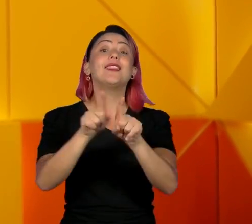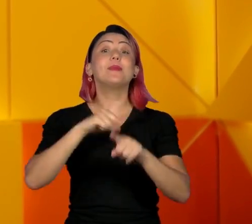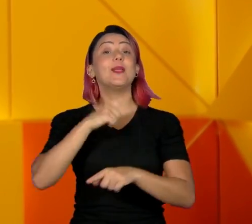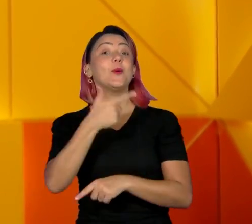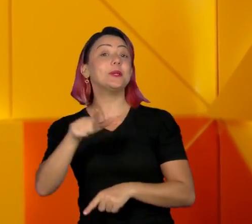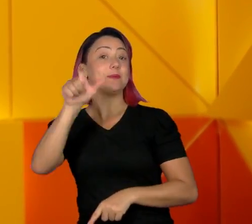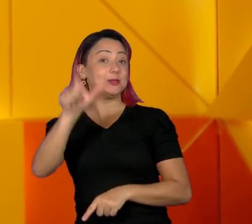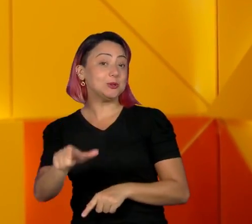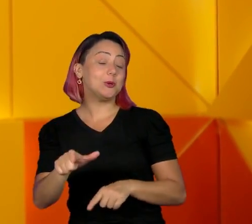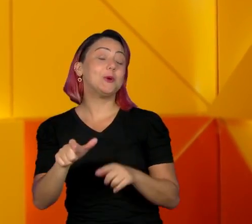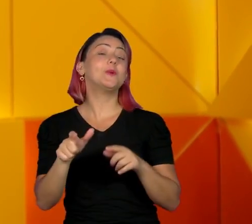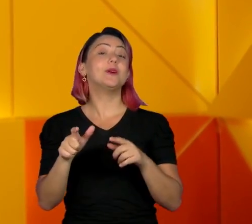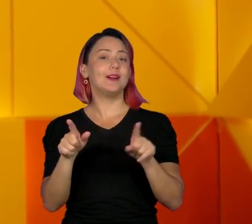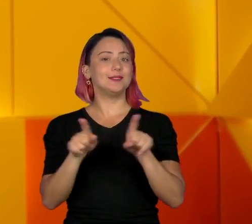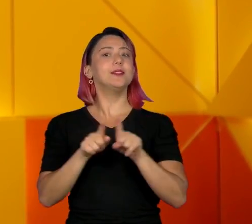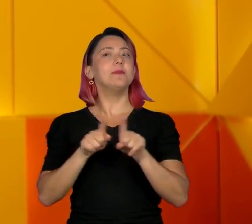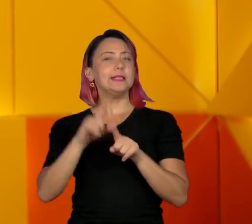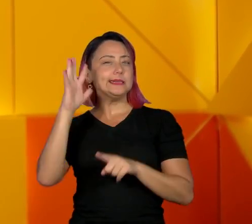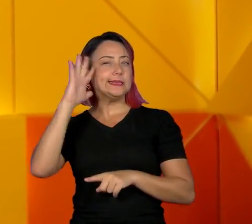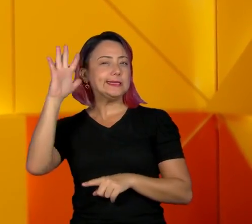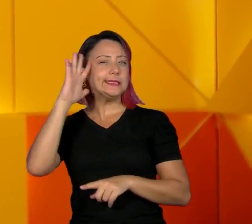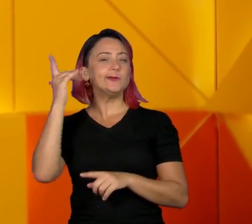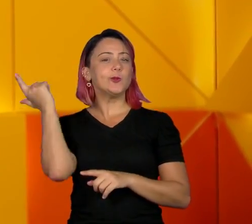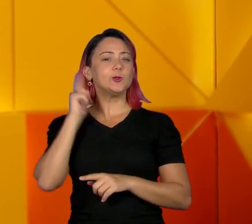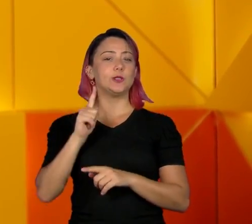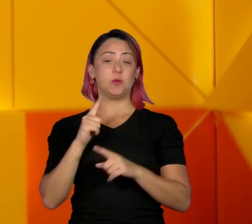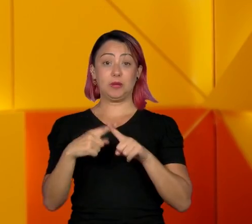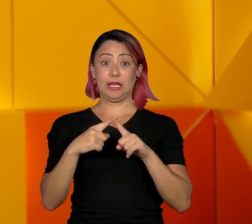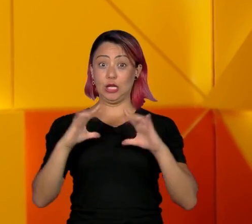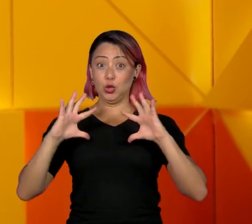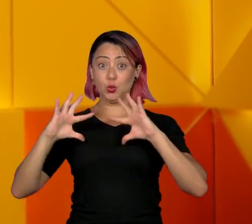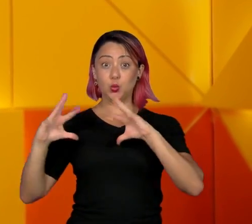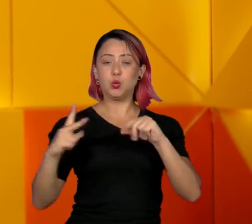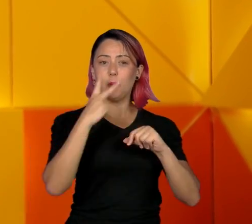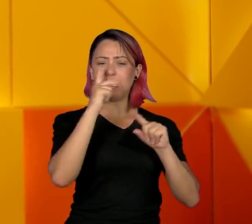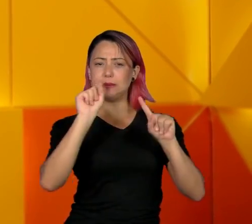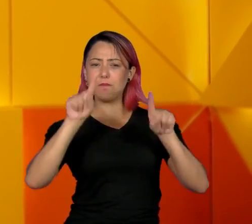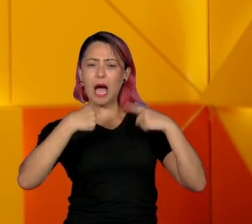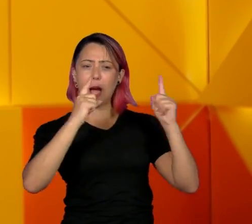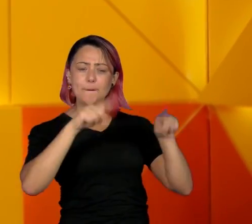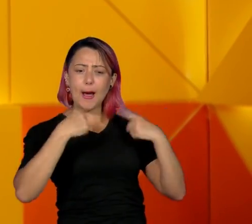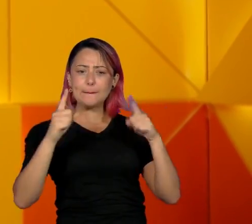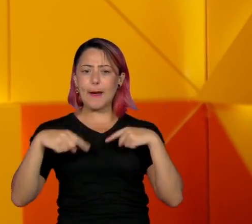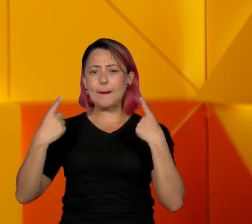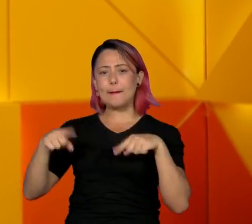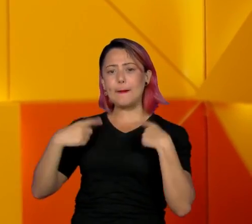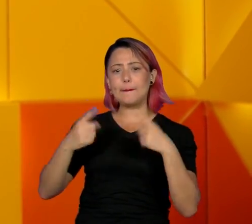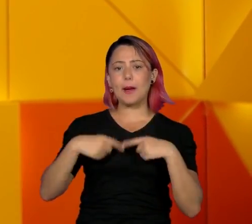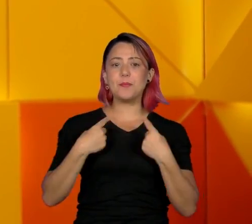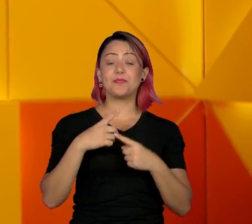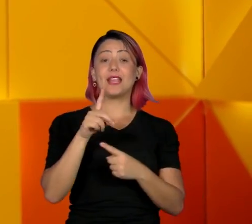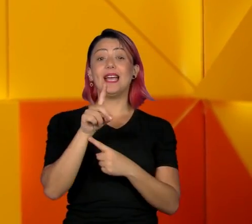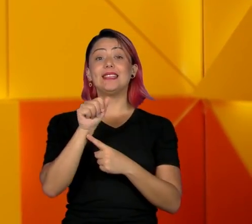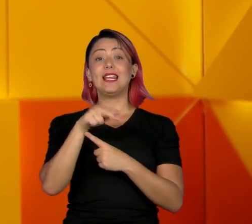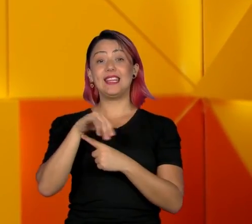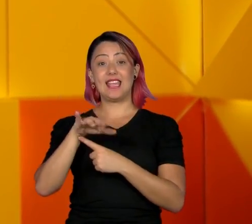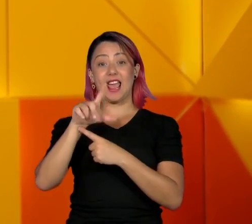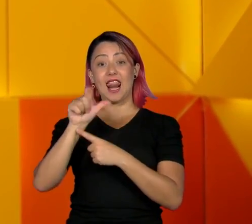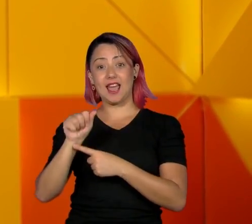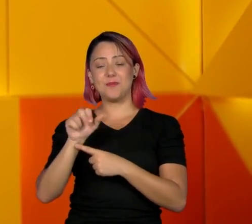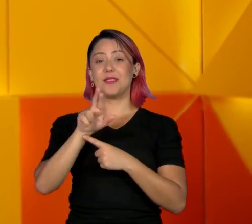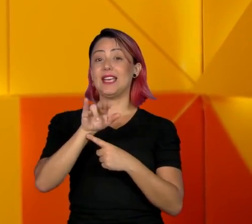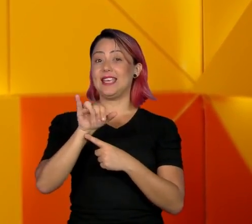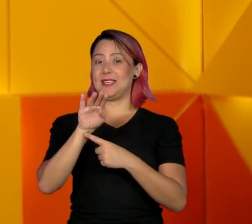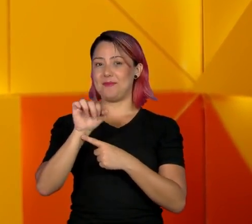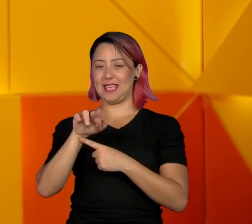foi pragmática dessa mesma forma, porque quando tudo conspirava contra, Daniela Ribeiro resolveu apostar no seu sonho.